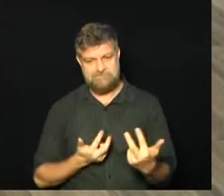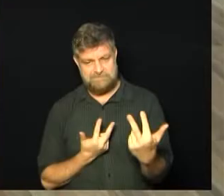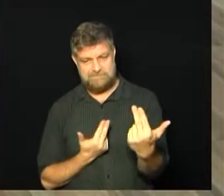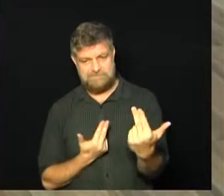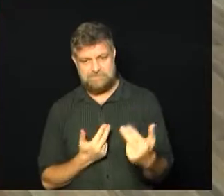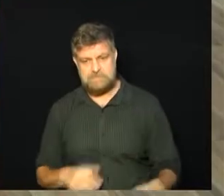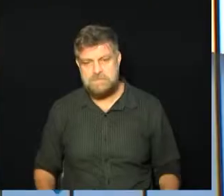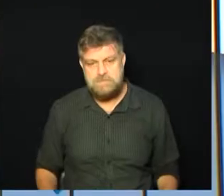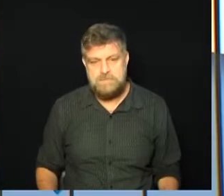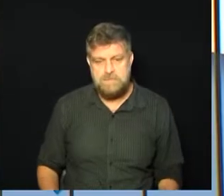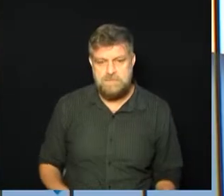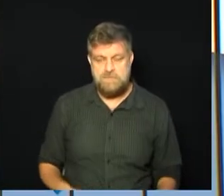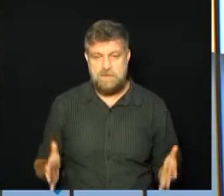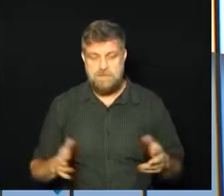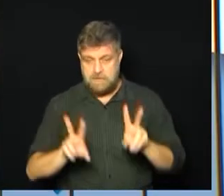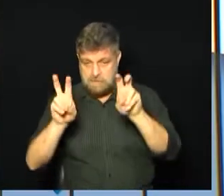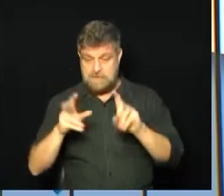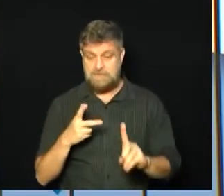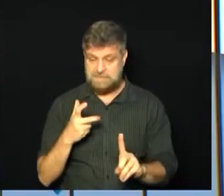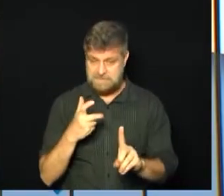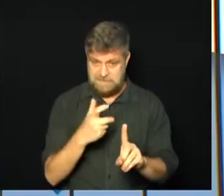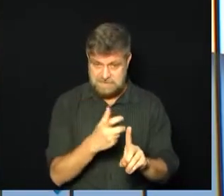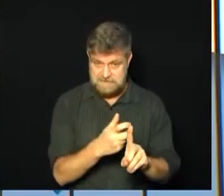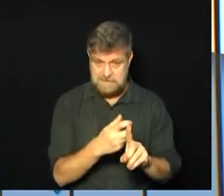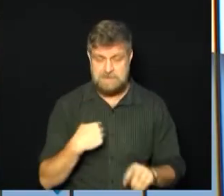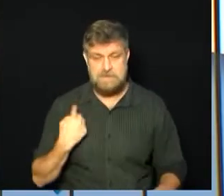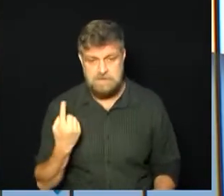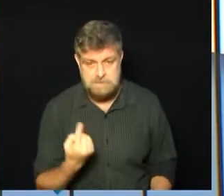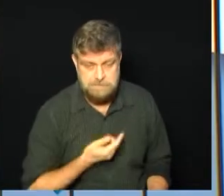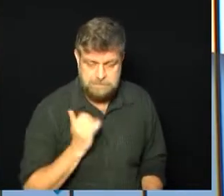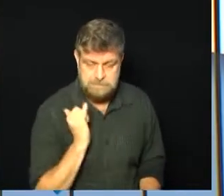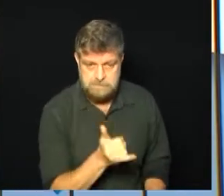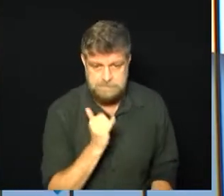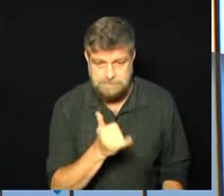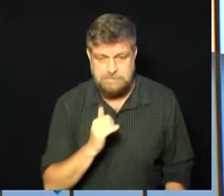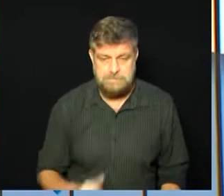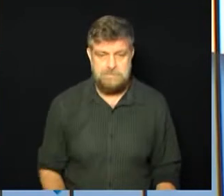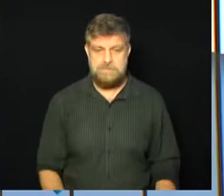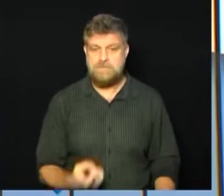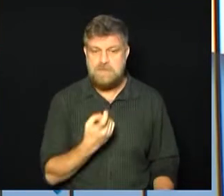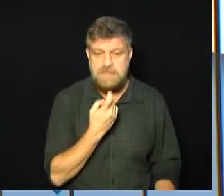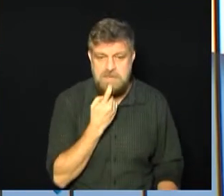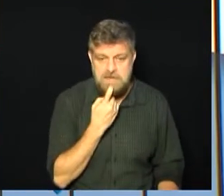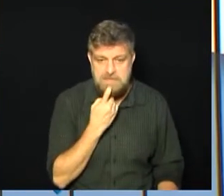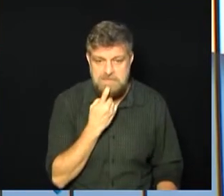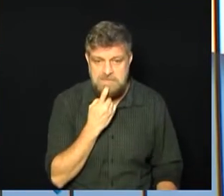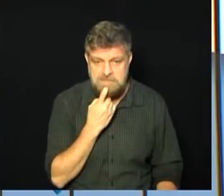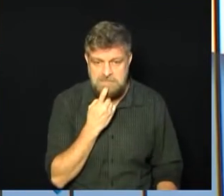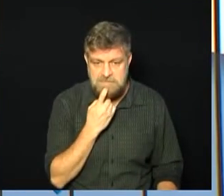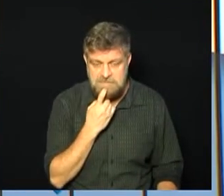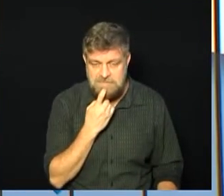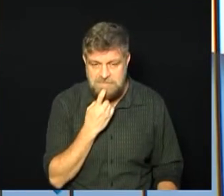E falando em vacinação, a gente vai falar do Campinas Vacina